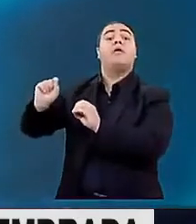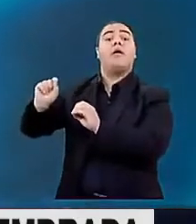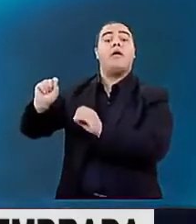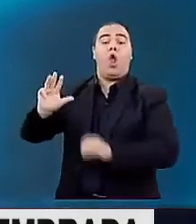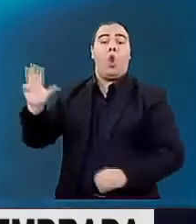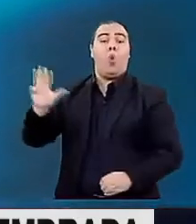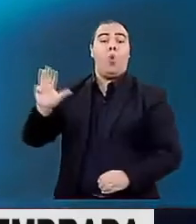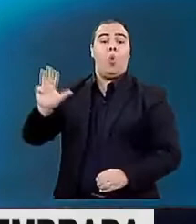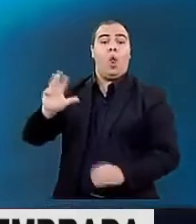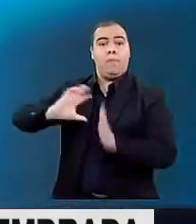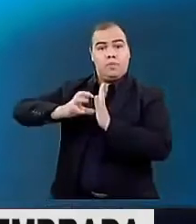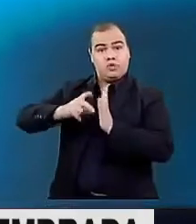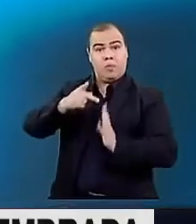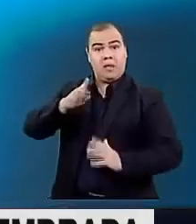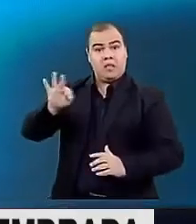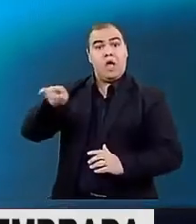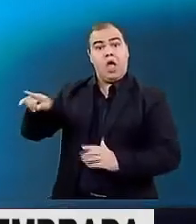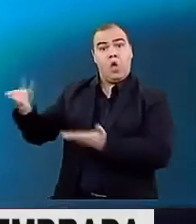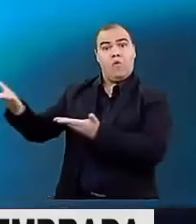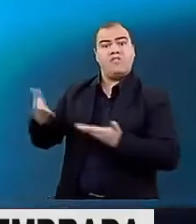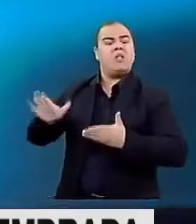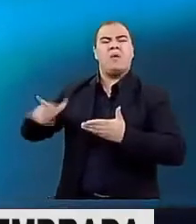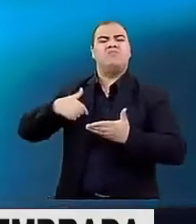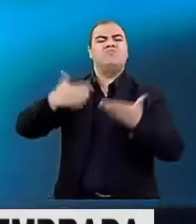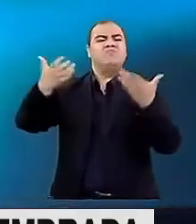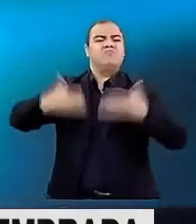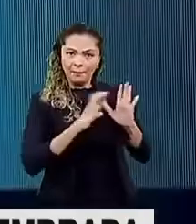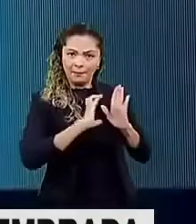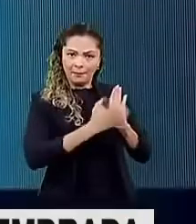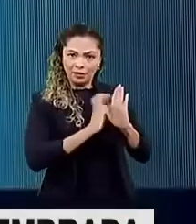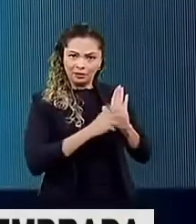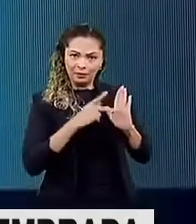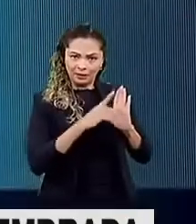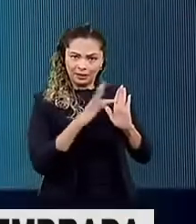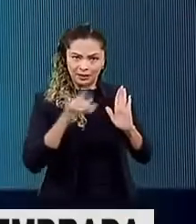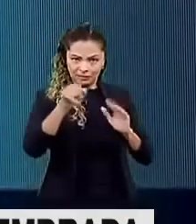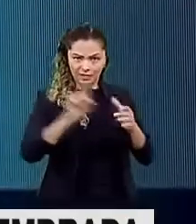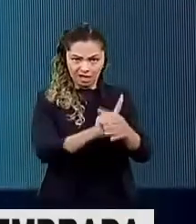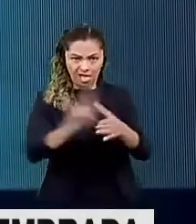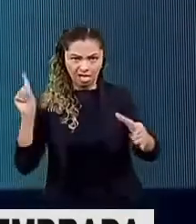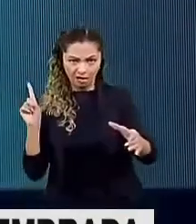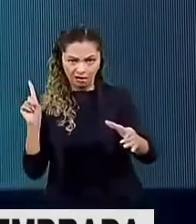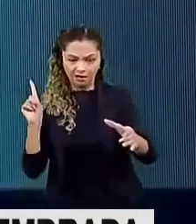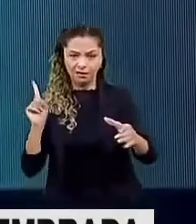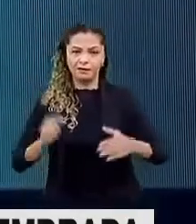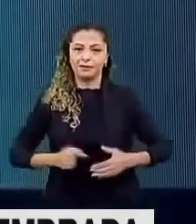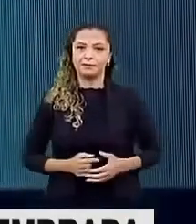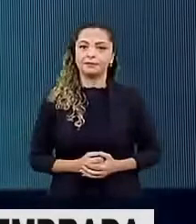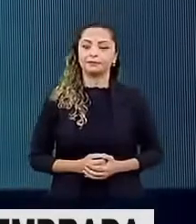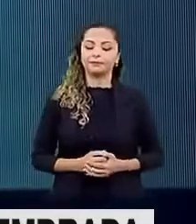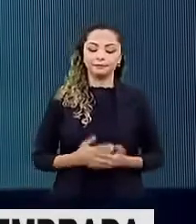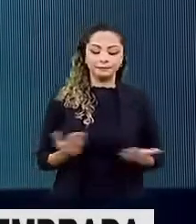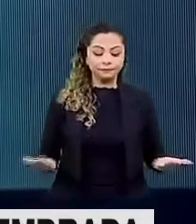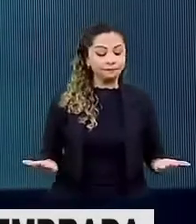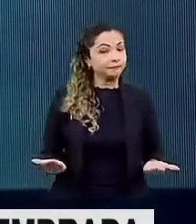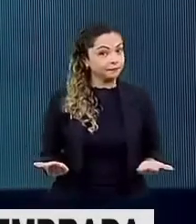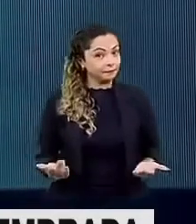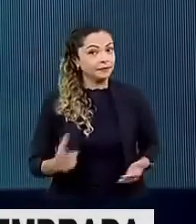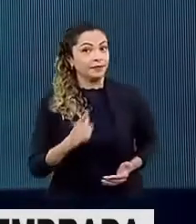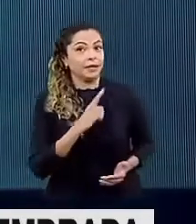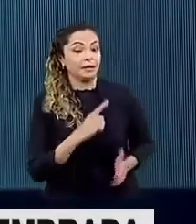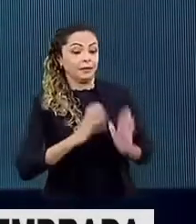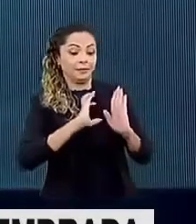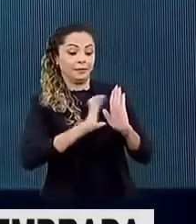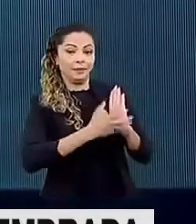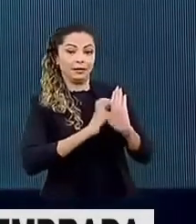foi convidado, mas não quis participar deste debate. Olha, uma das coisas graves que o lulopetismo corrupto está